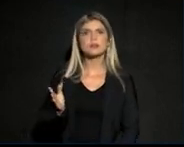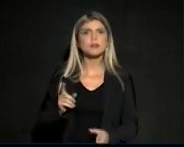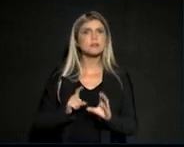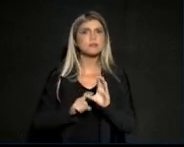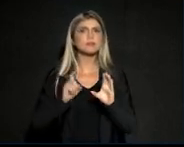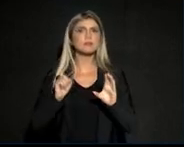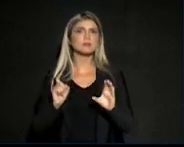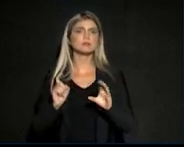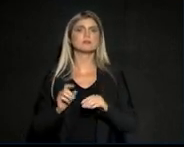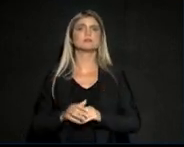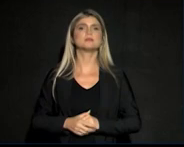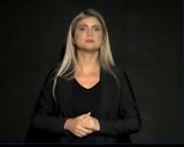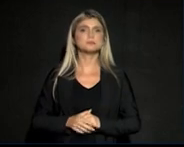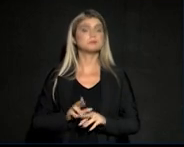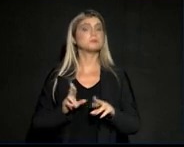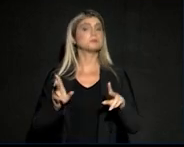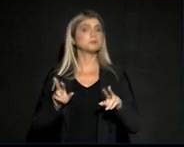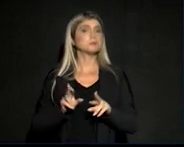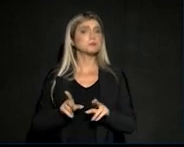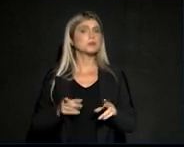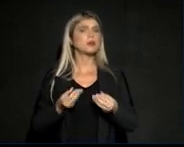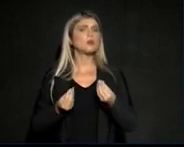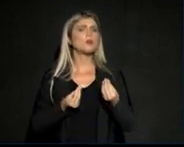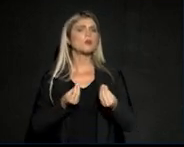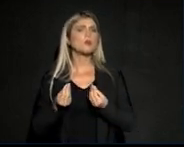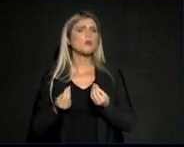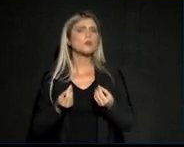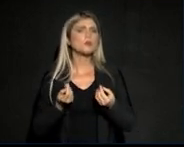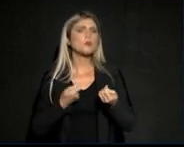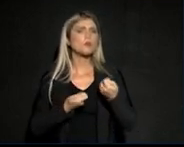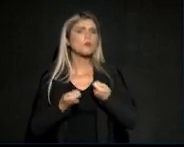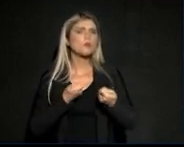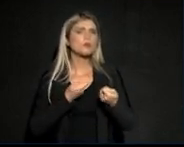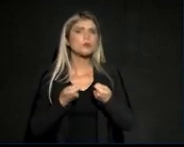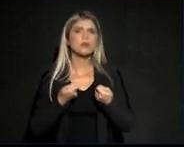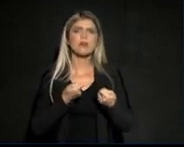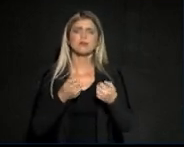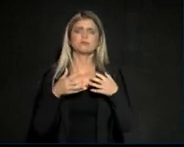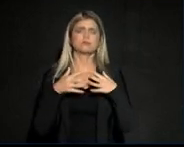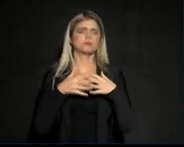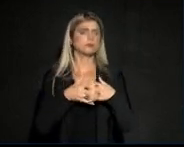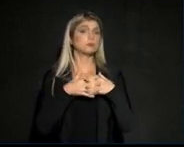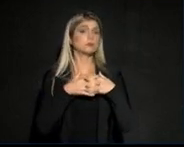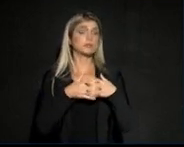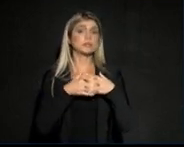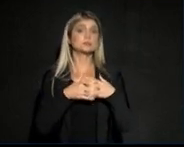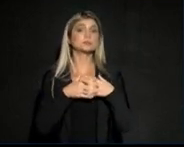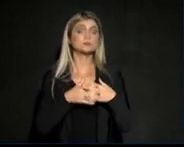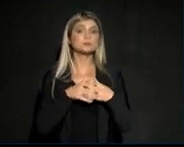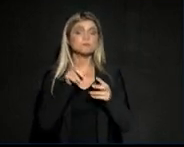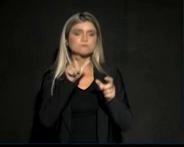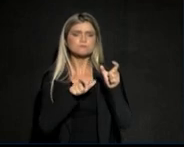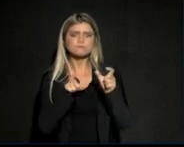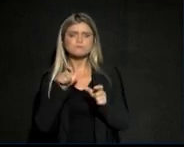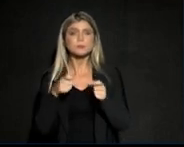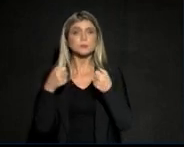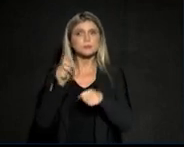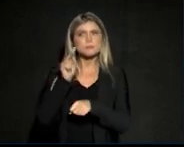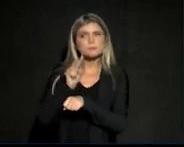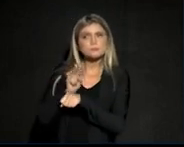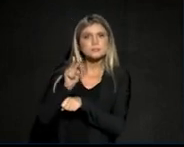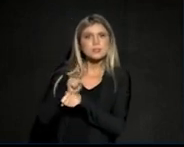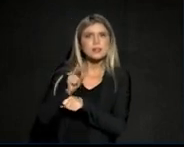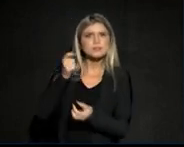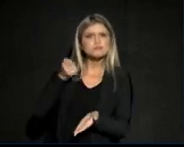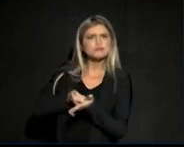isso E é isso que faz a diferença agora como regulares como normatizar é muito complexo então a população tem que faz fiscalizar tem